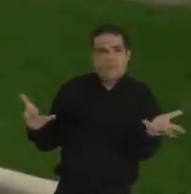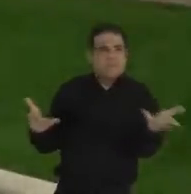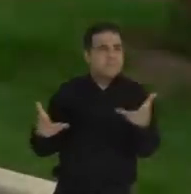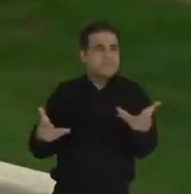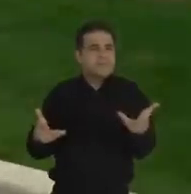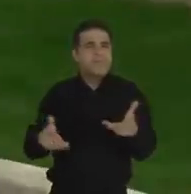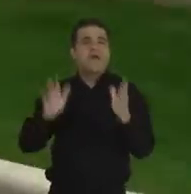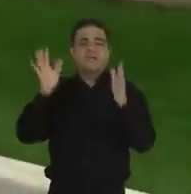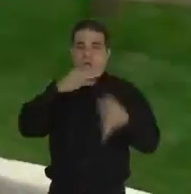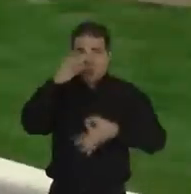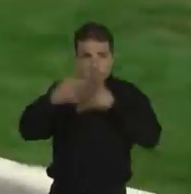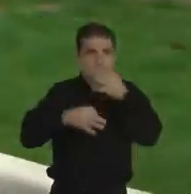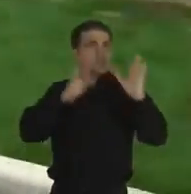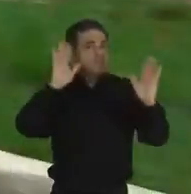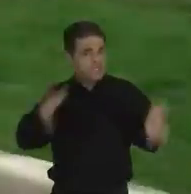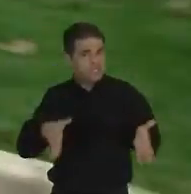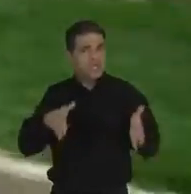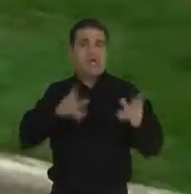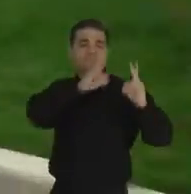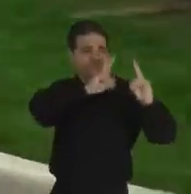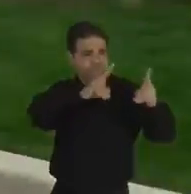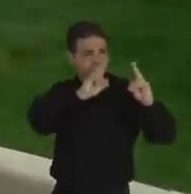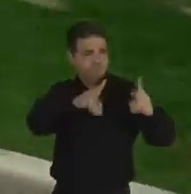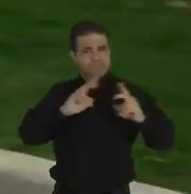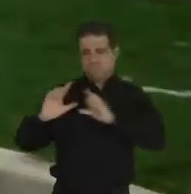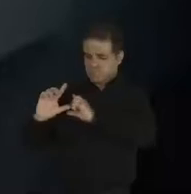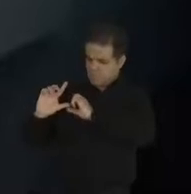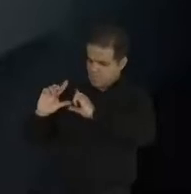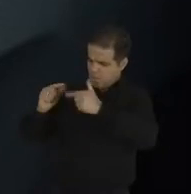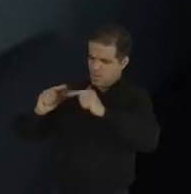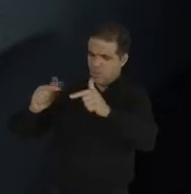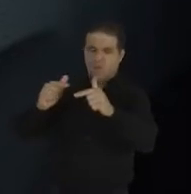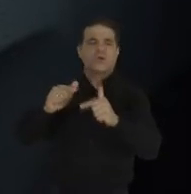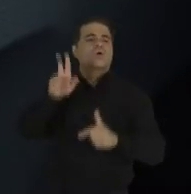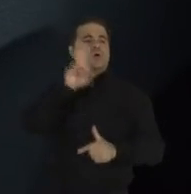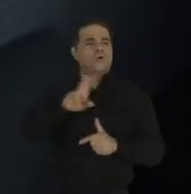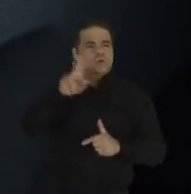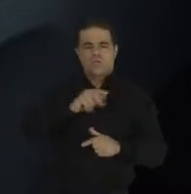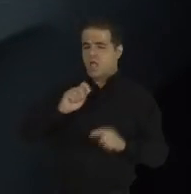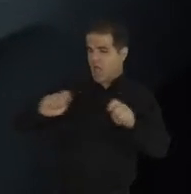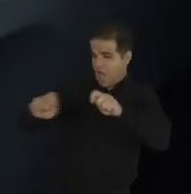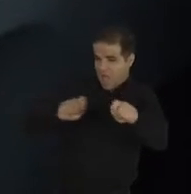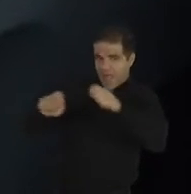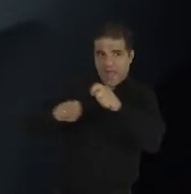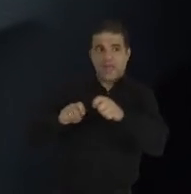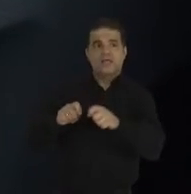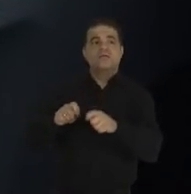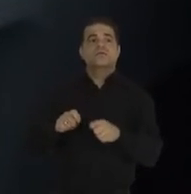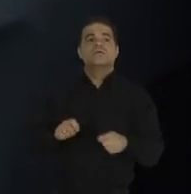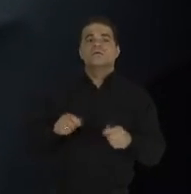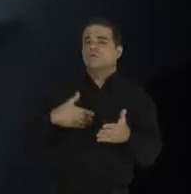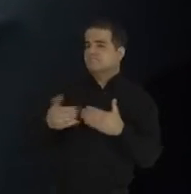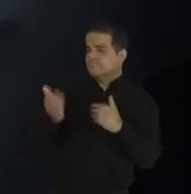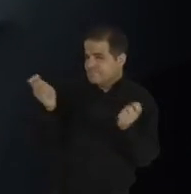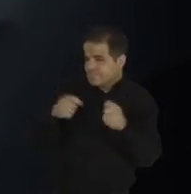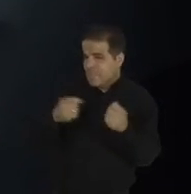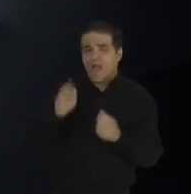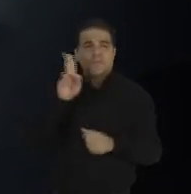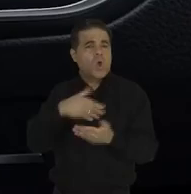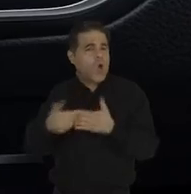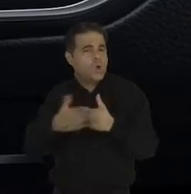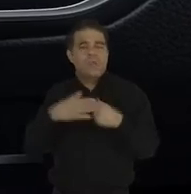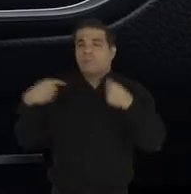que a gente já comentou aqui mantendo a tradição de utilitário robusto e ágil o parceiro Para qualquer necessidade